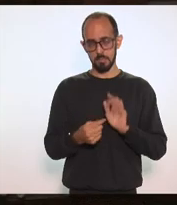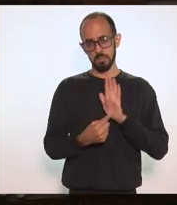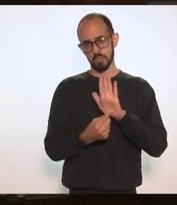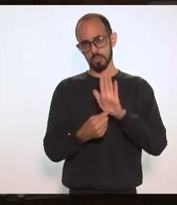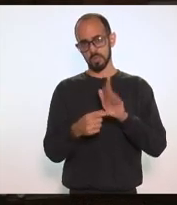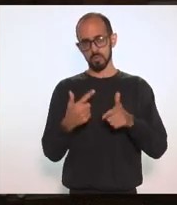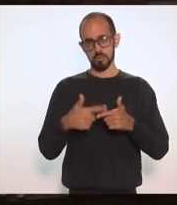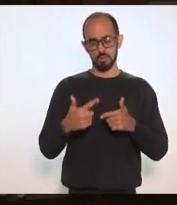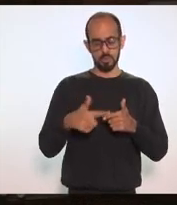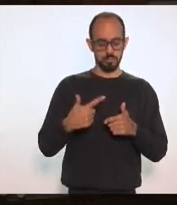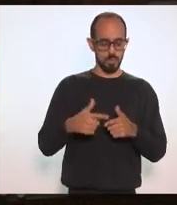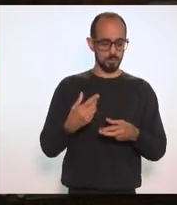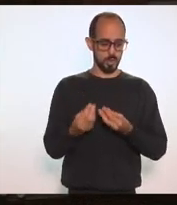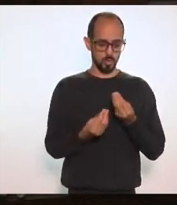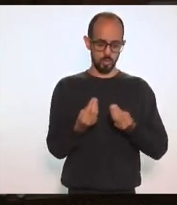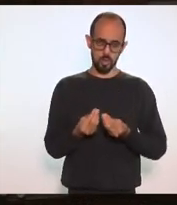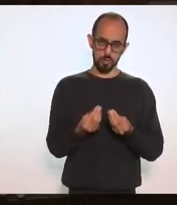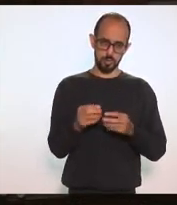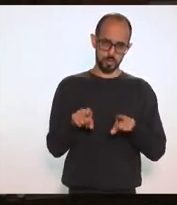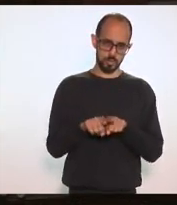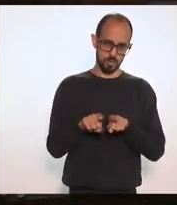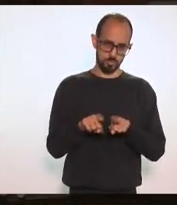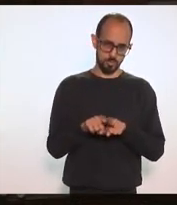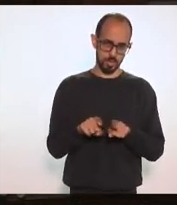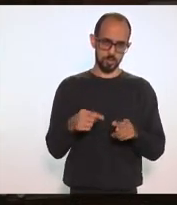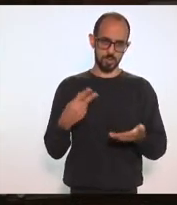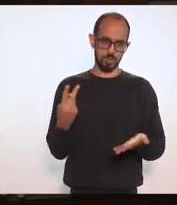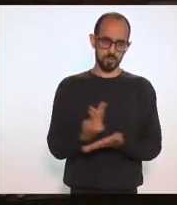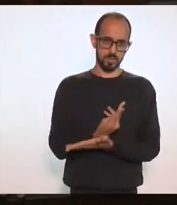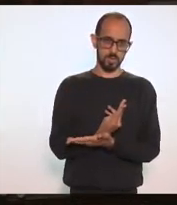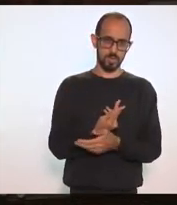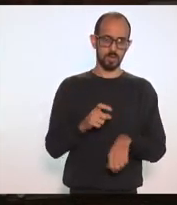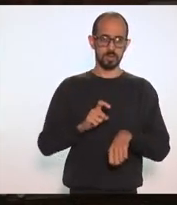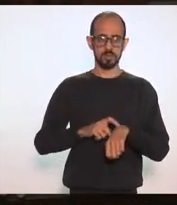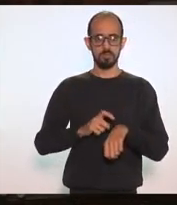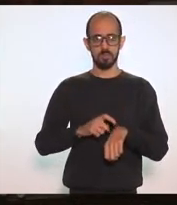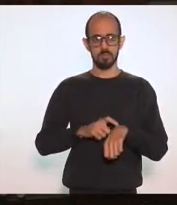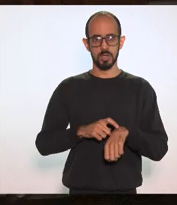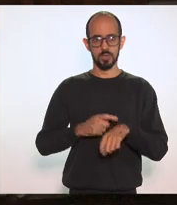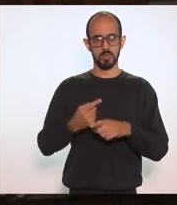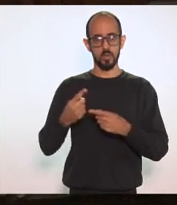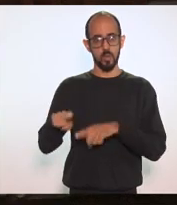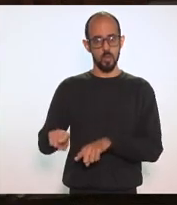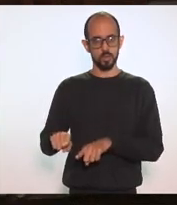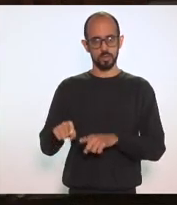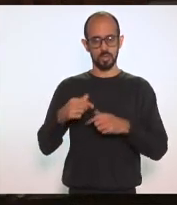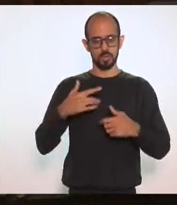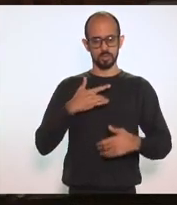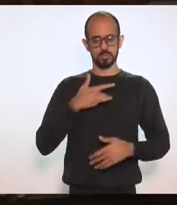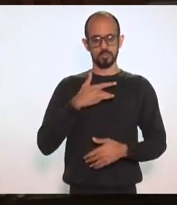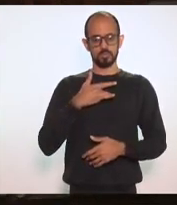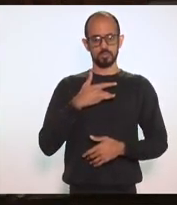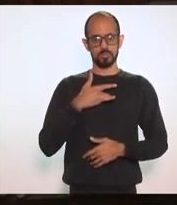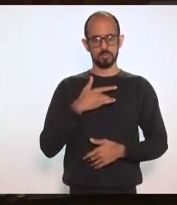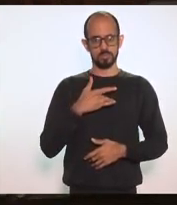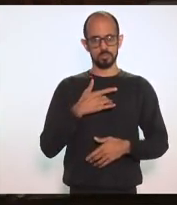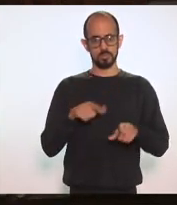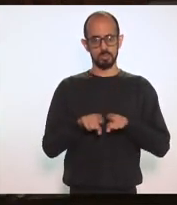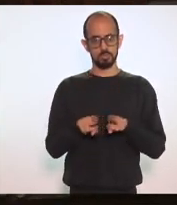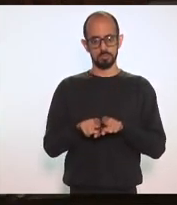a magnitude do que está em curso neste momento como plano de ação de enfrentamento à tuberculose. E, para concluir, eu quero também citar